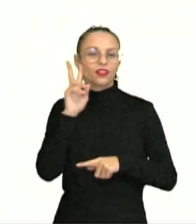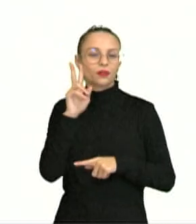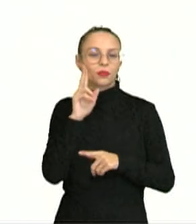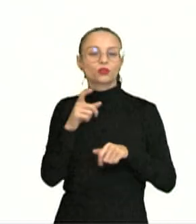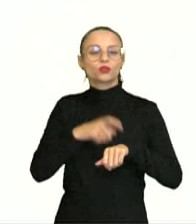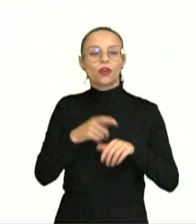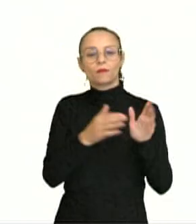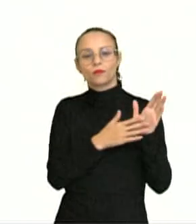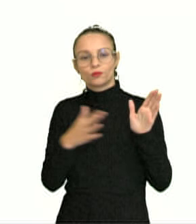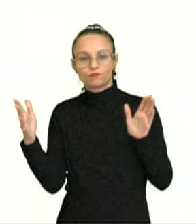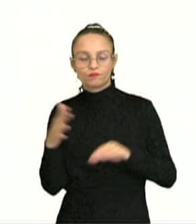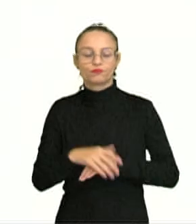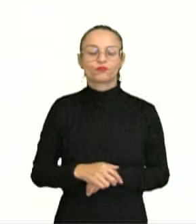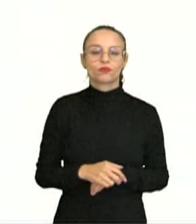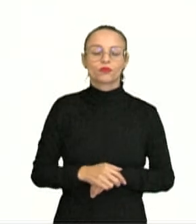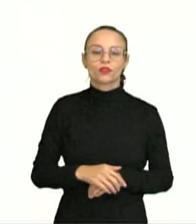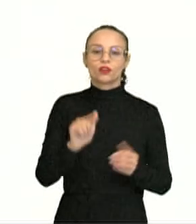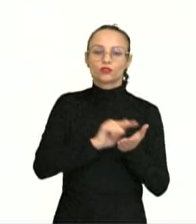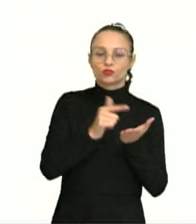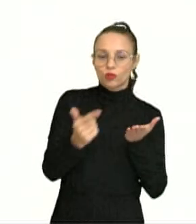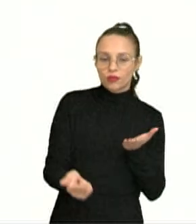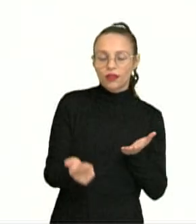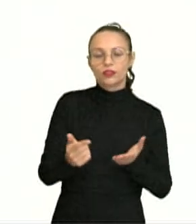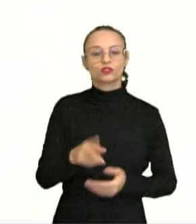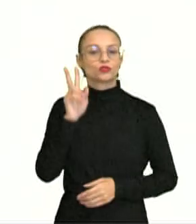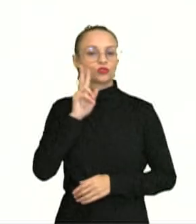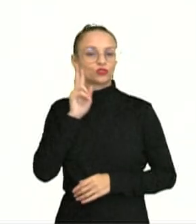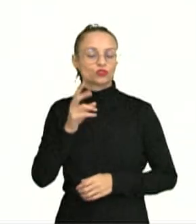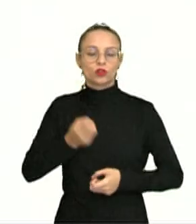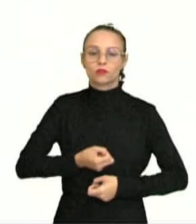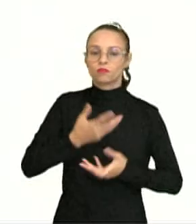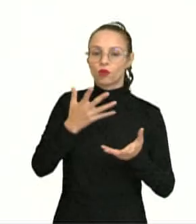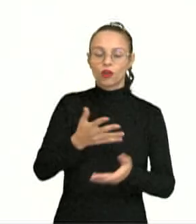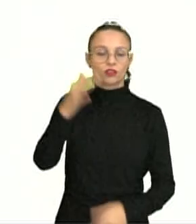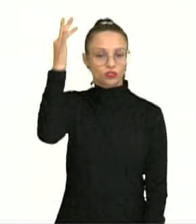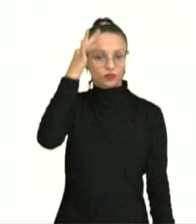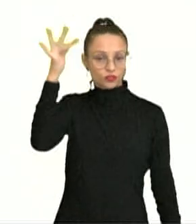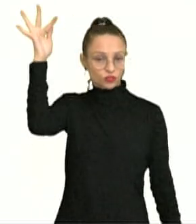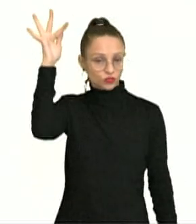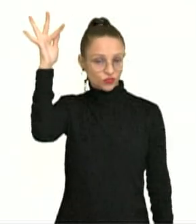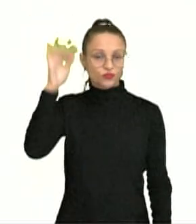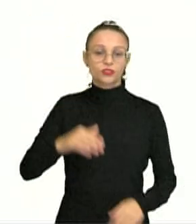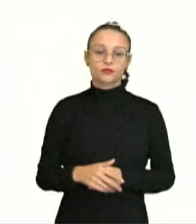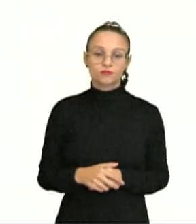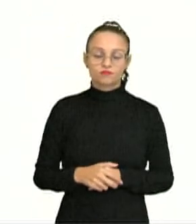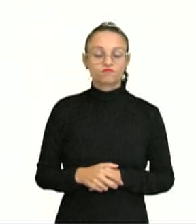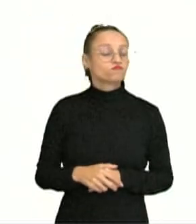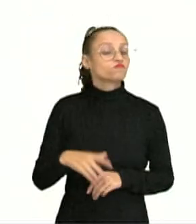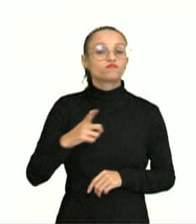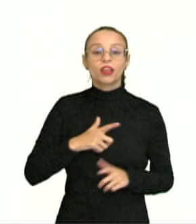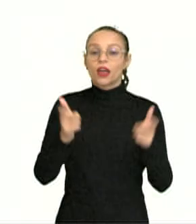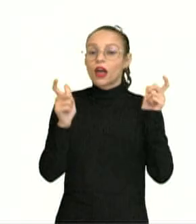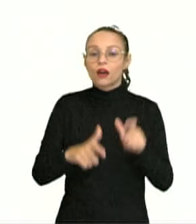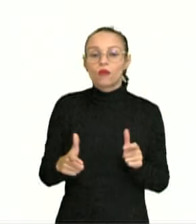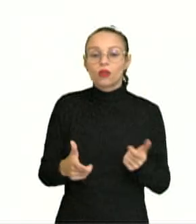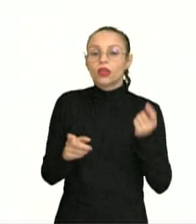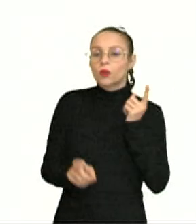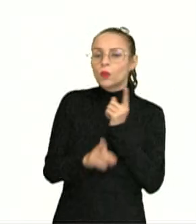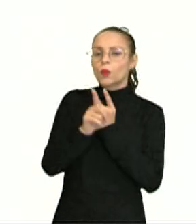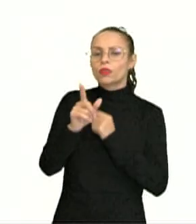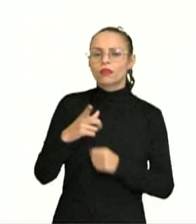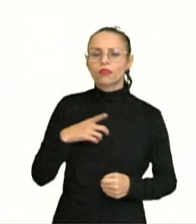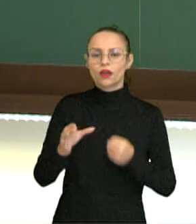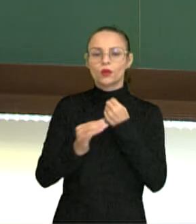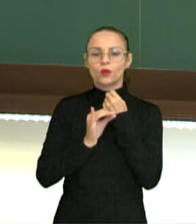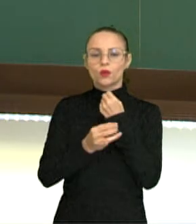Crônica jornalística, histórica, humorística, poética, lírica, filosófica. E circulem onde que você pode encontrar uma crônica